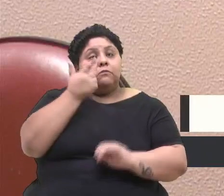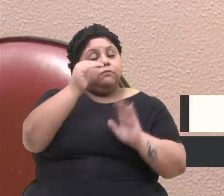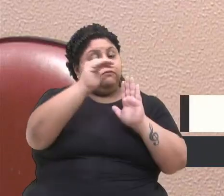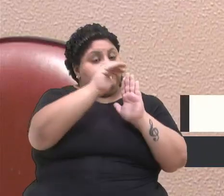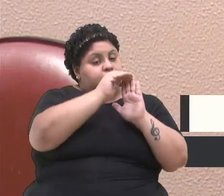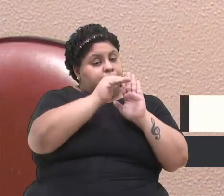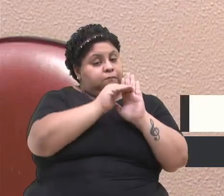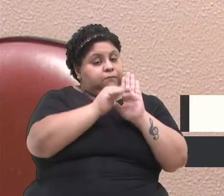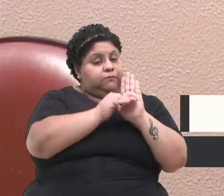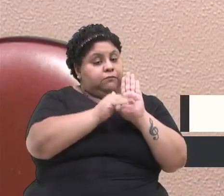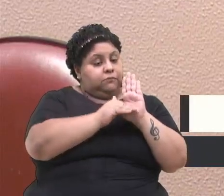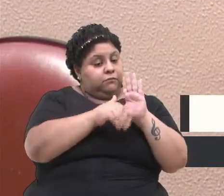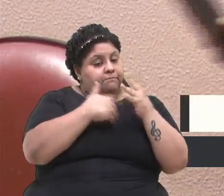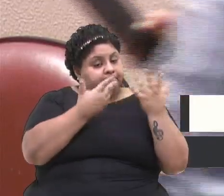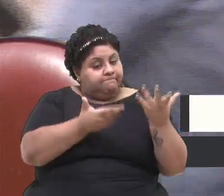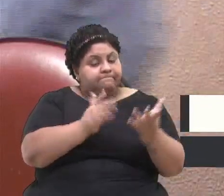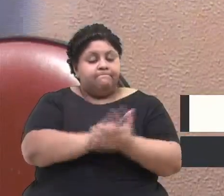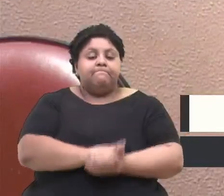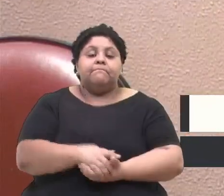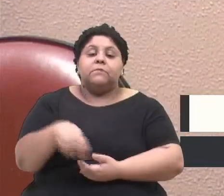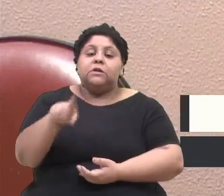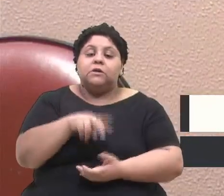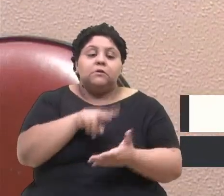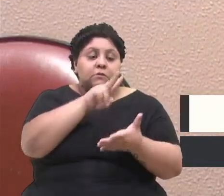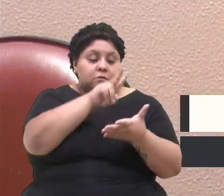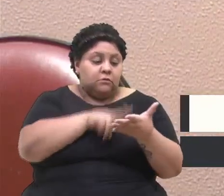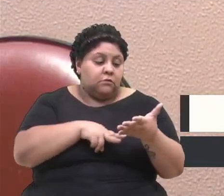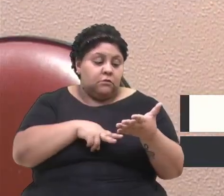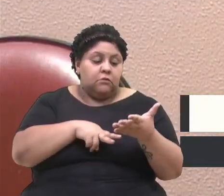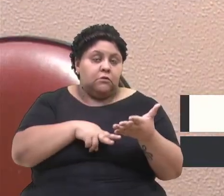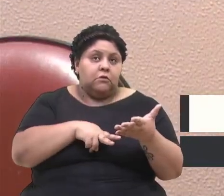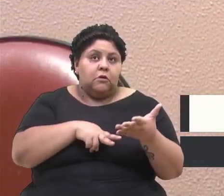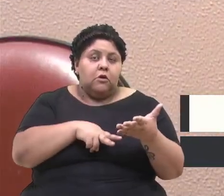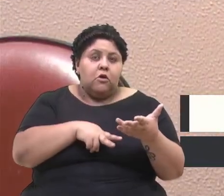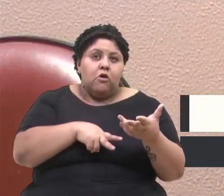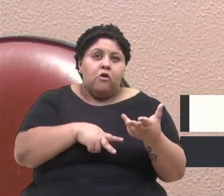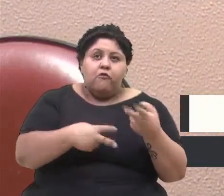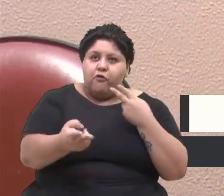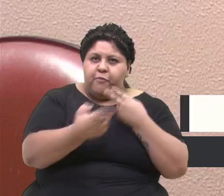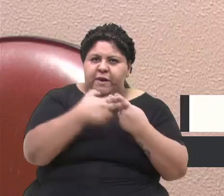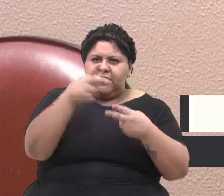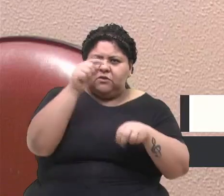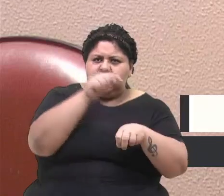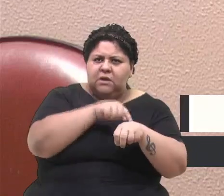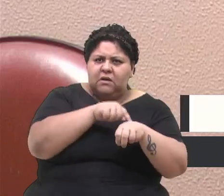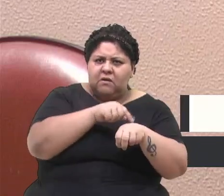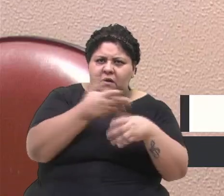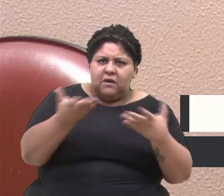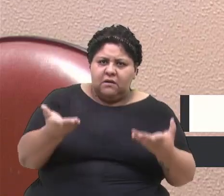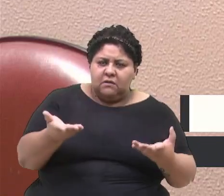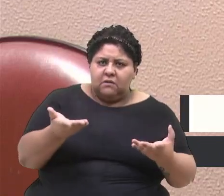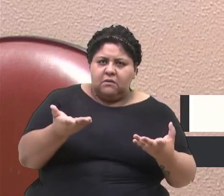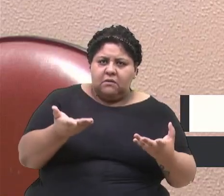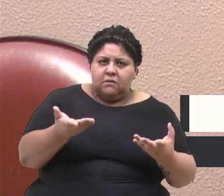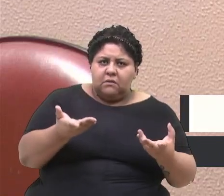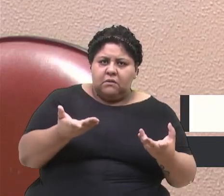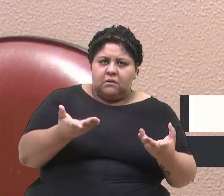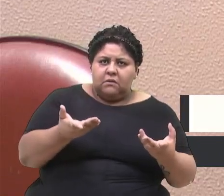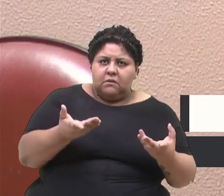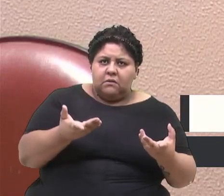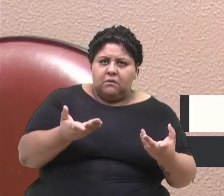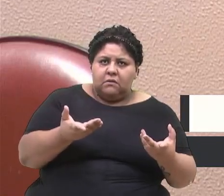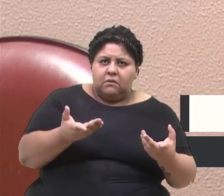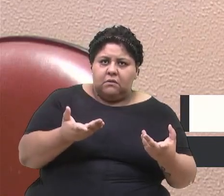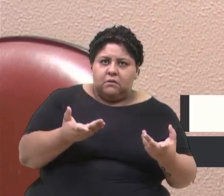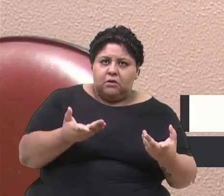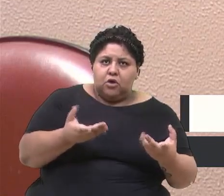situação. Pelo que a gente leu, foi preso em flagrante, né? Então, quem não está fazendo a sua parte, mais uma vez, é